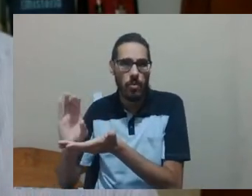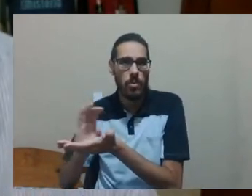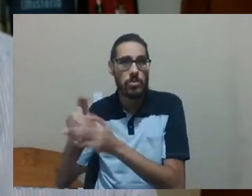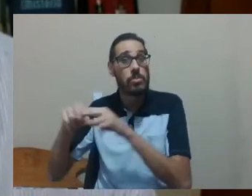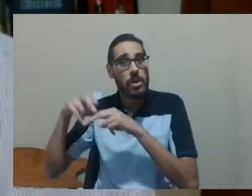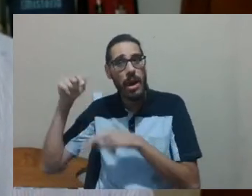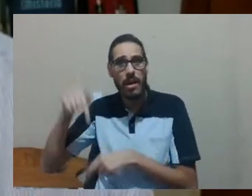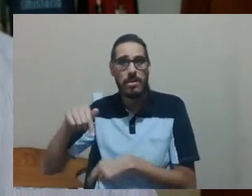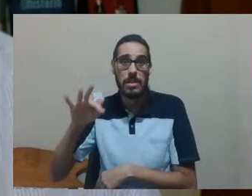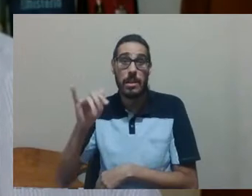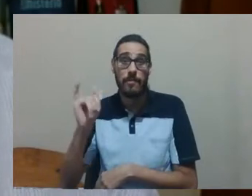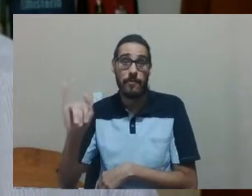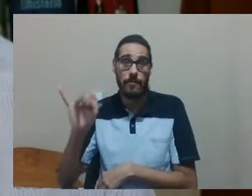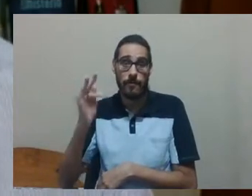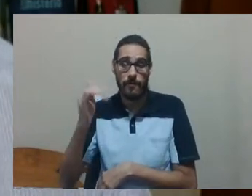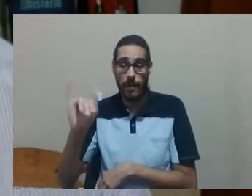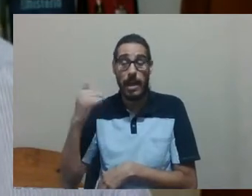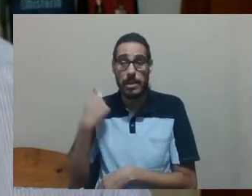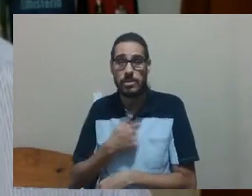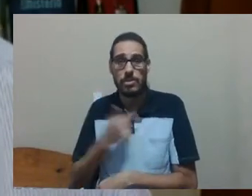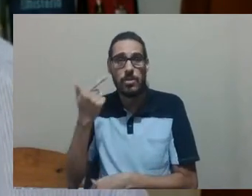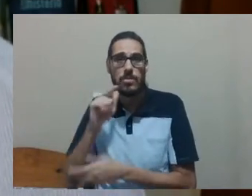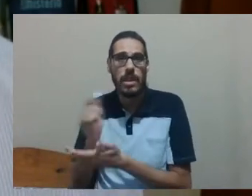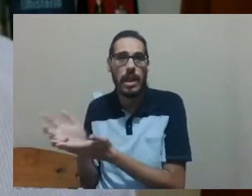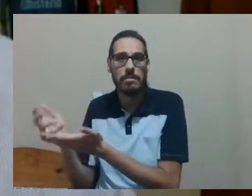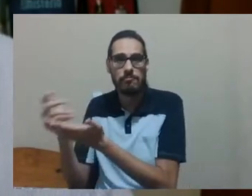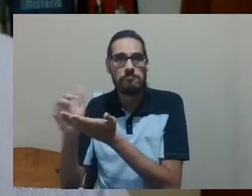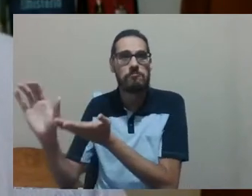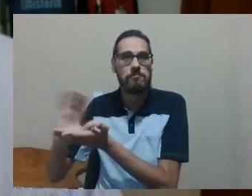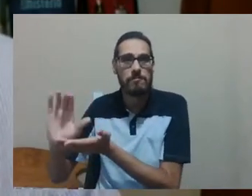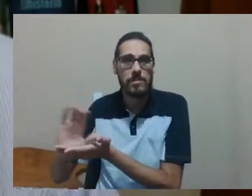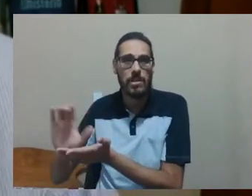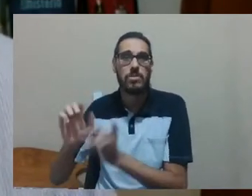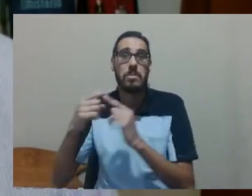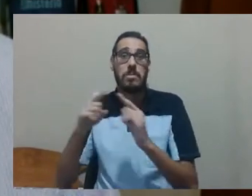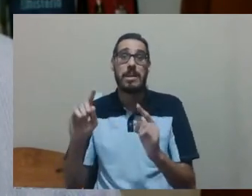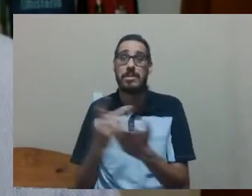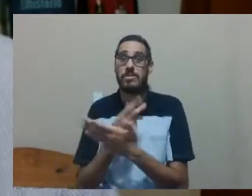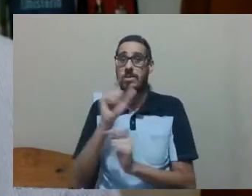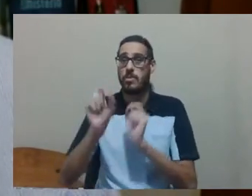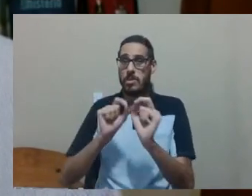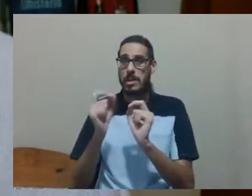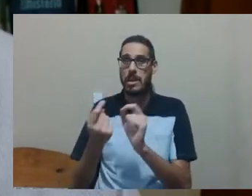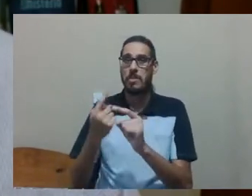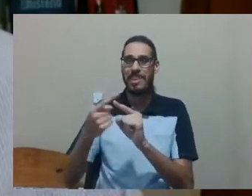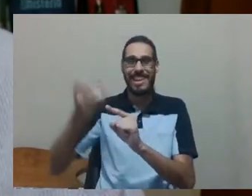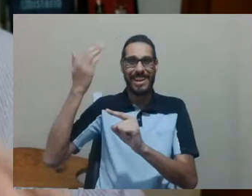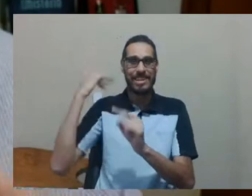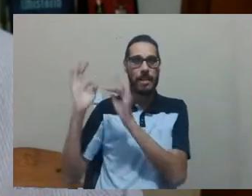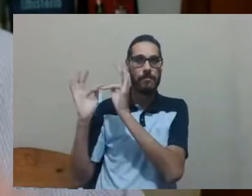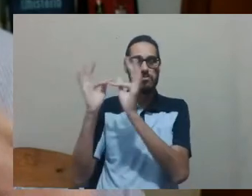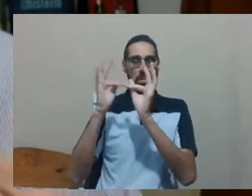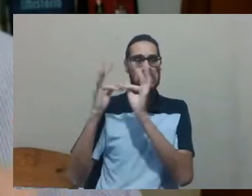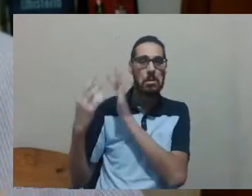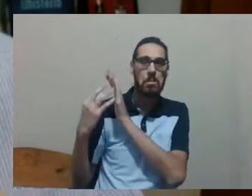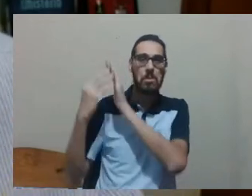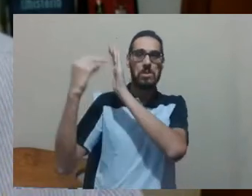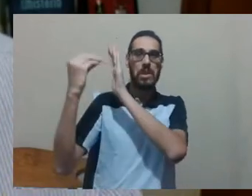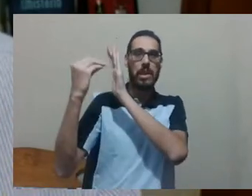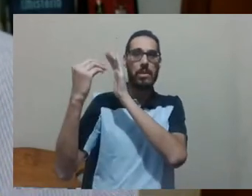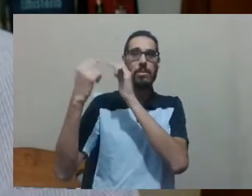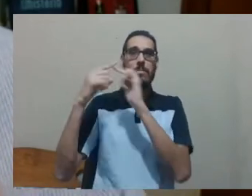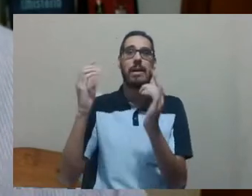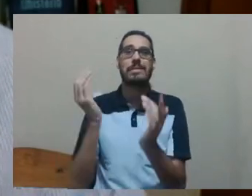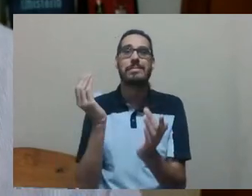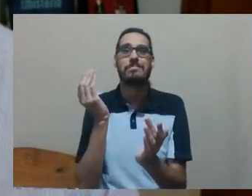esses recursos. E o que aconteceu nos últimos anos? Uma fundação que era começada como exemplo perdeu o seu principal